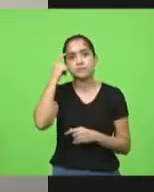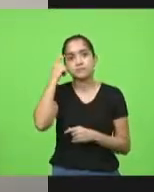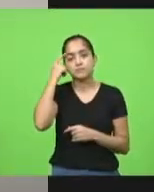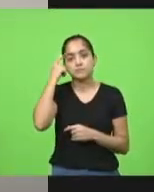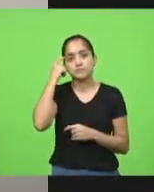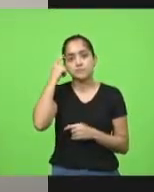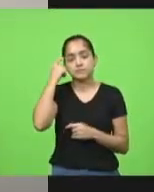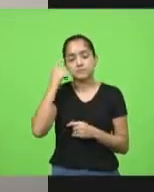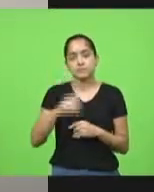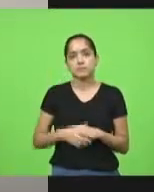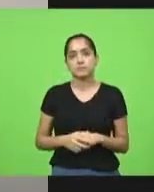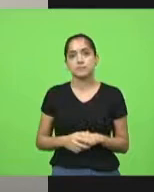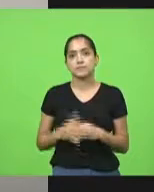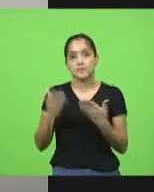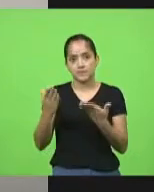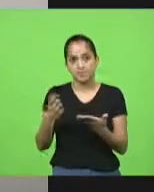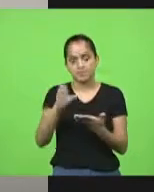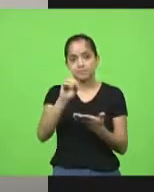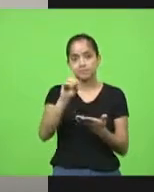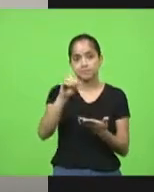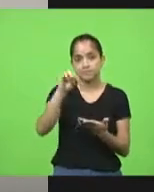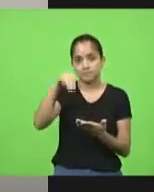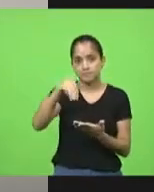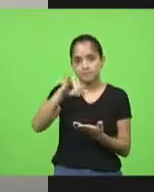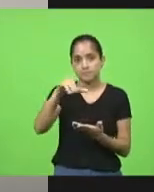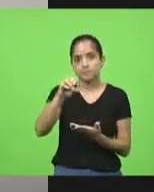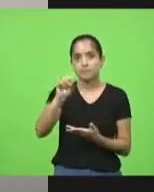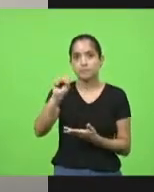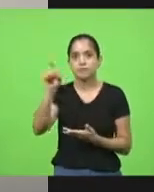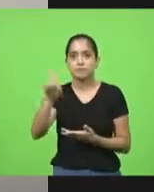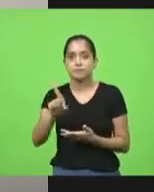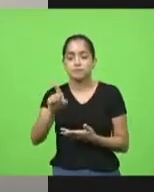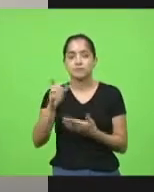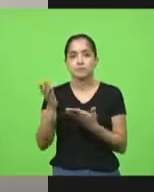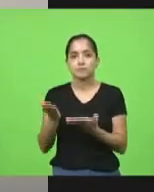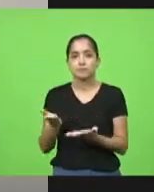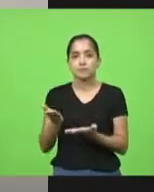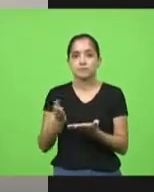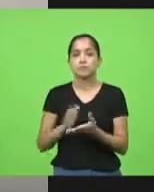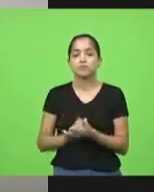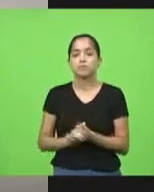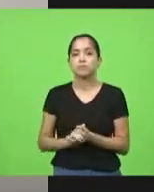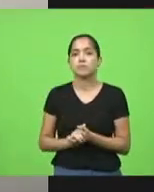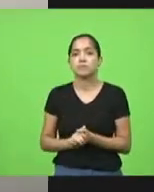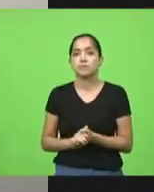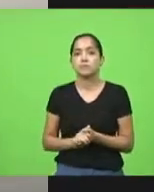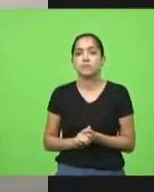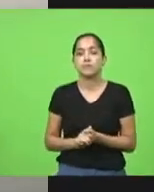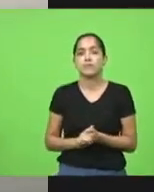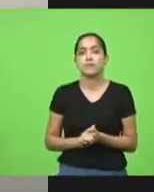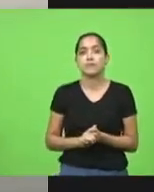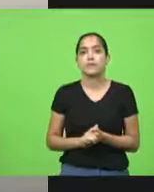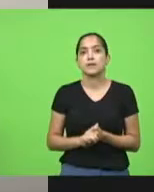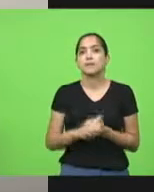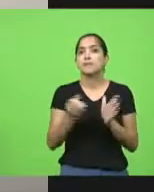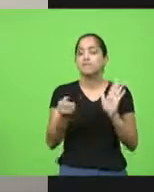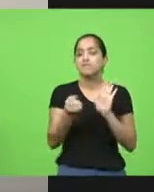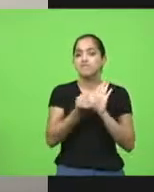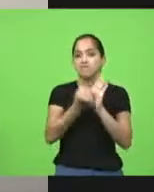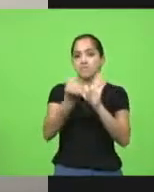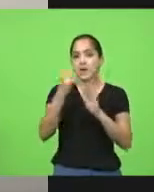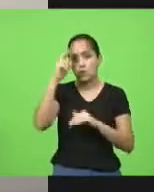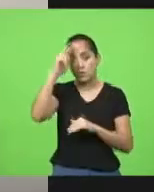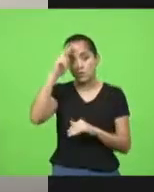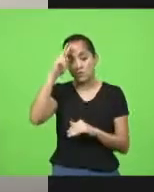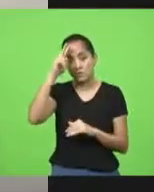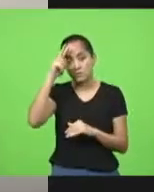Este é Dom José Gomes, que sem dúvida nenhuma marcou a